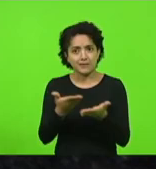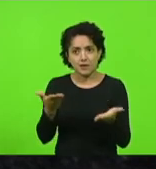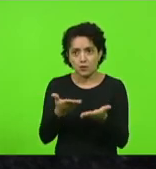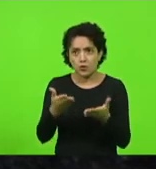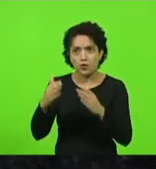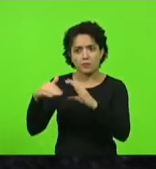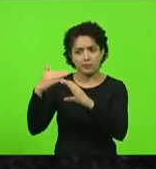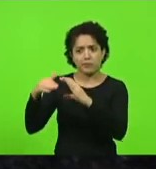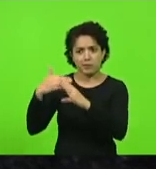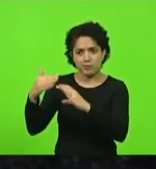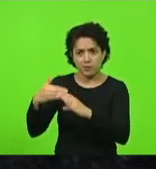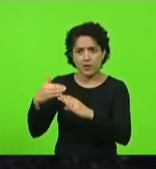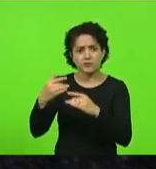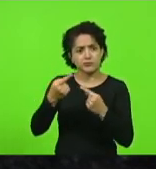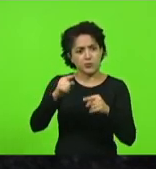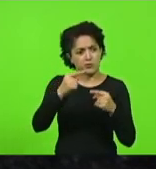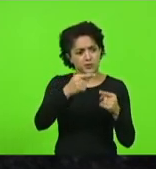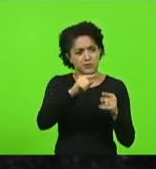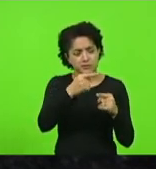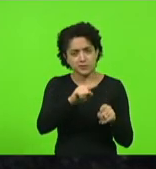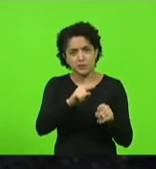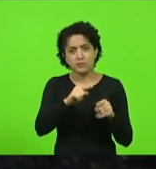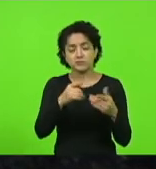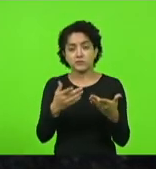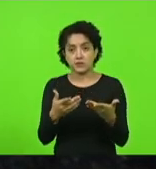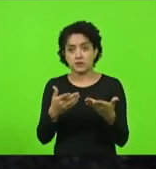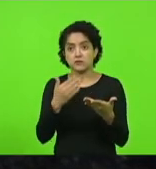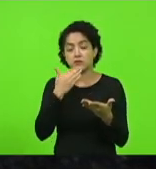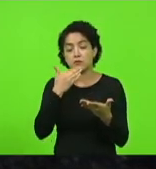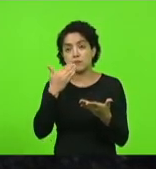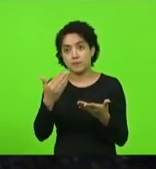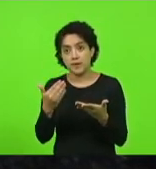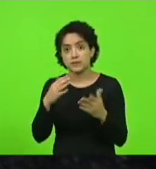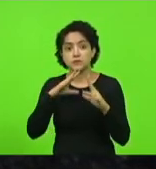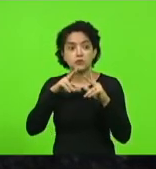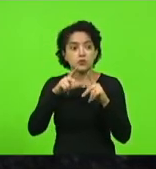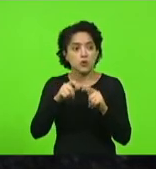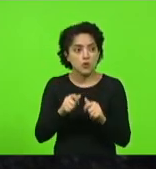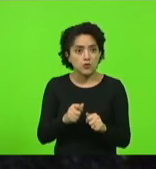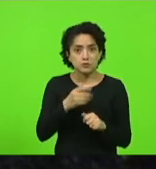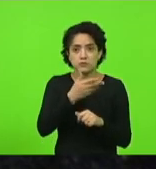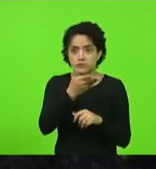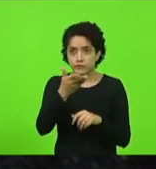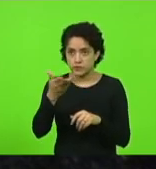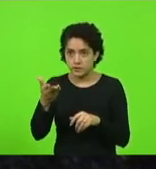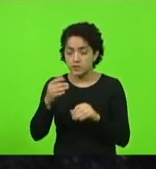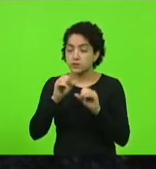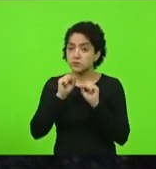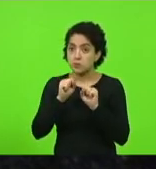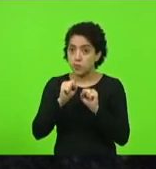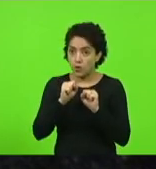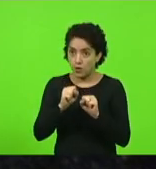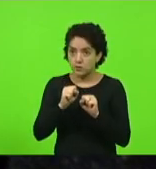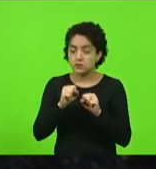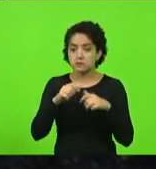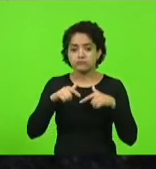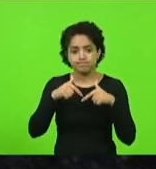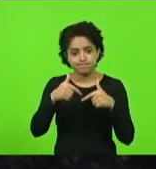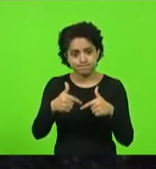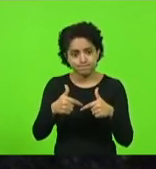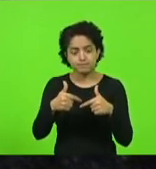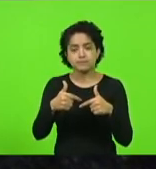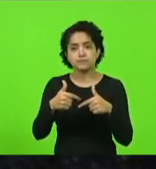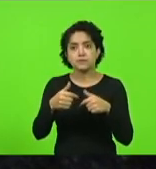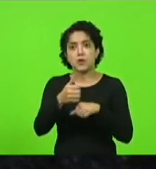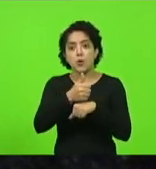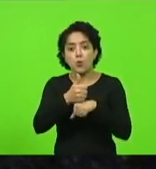aqui para ferrar a praça. Então, pelo menos, eu peço aí que todos os nobres colegas possamos fazer uma atitude dessa daí. O plano de carreira